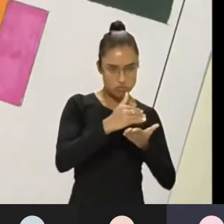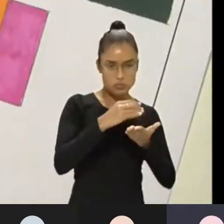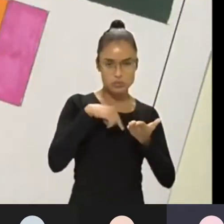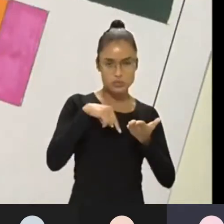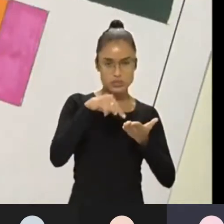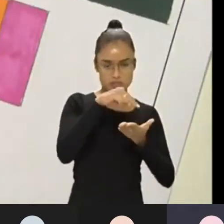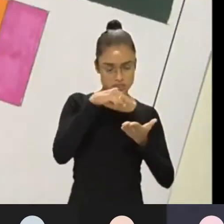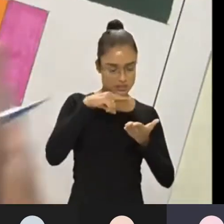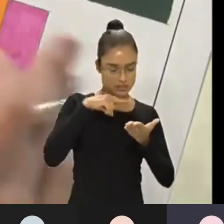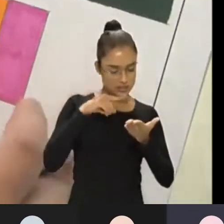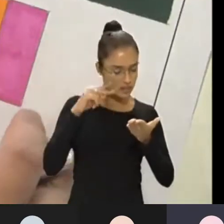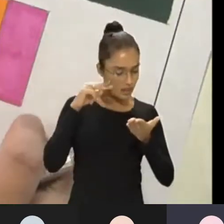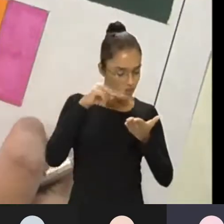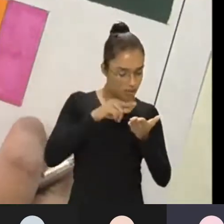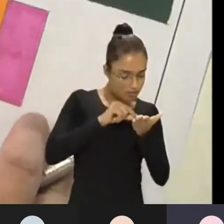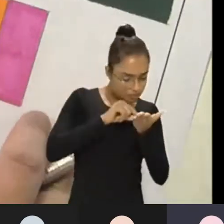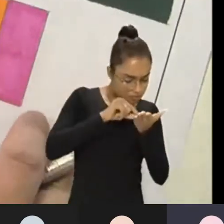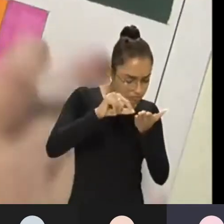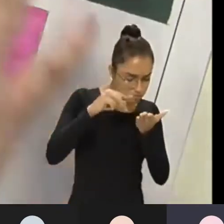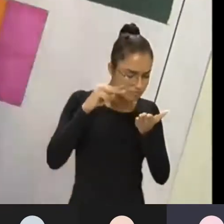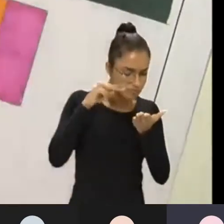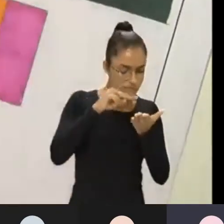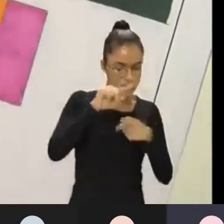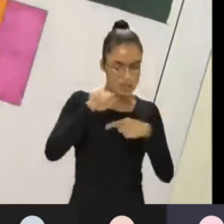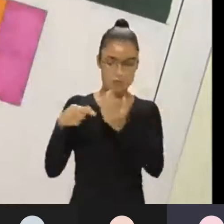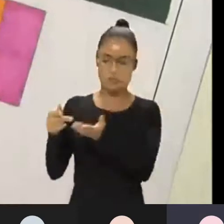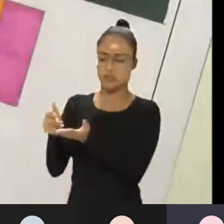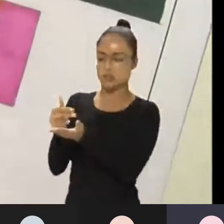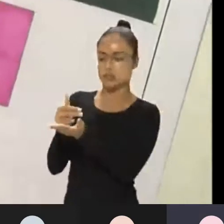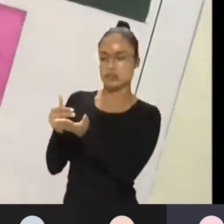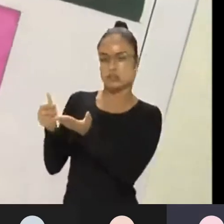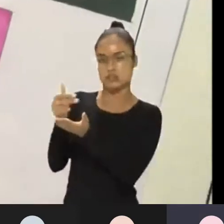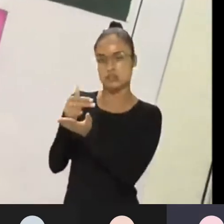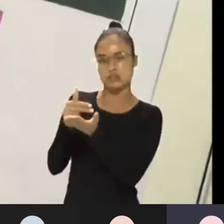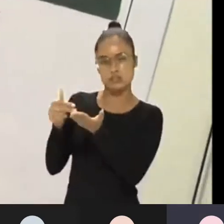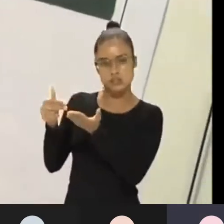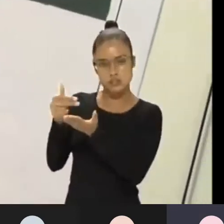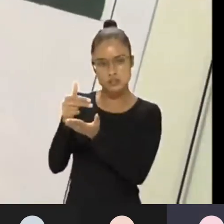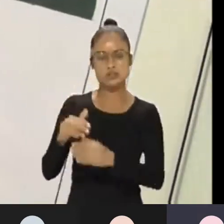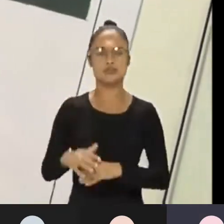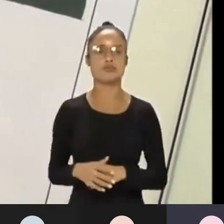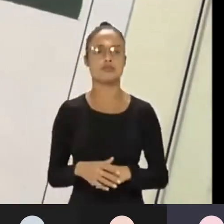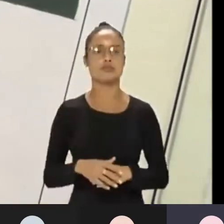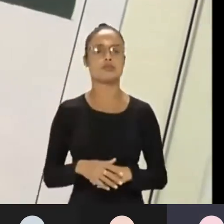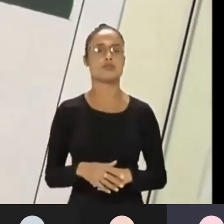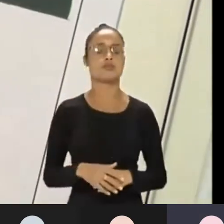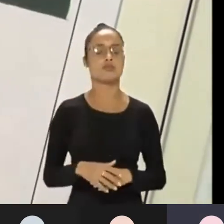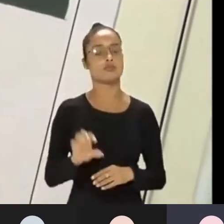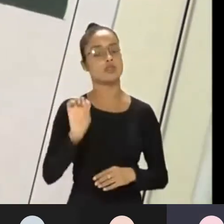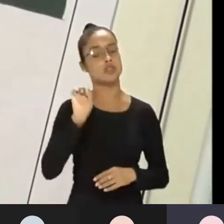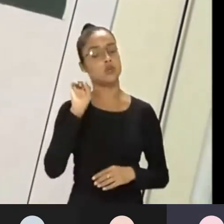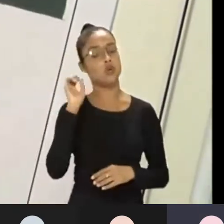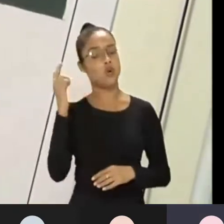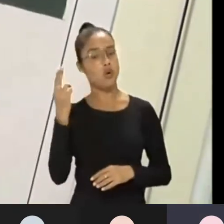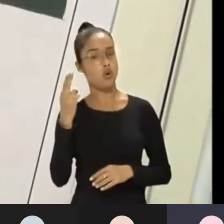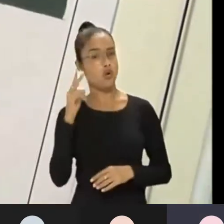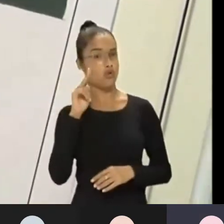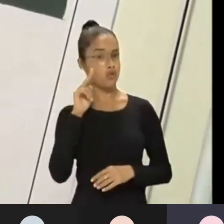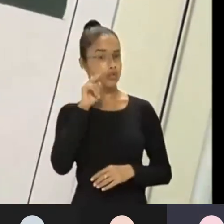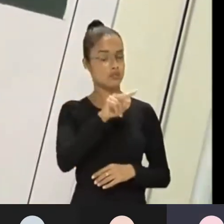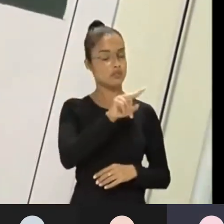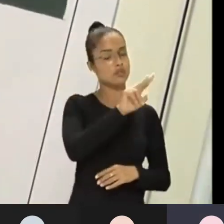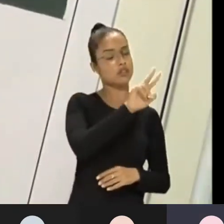tem a opção de fazer primeiro as vistas e fazer a isometria, ou fazer a isometria e depois